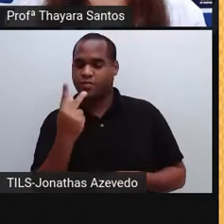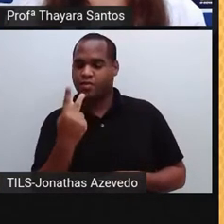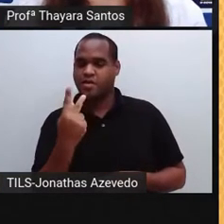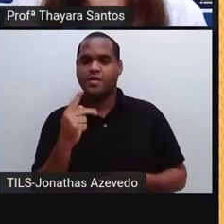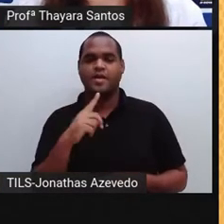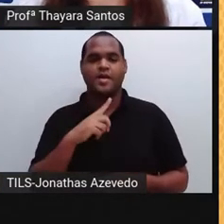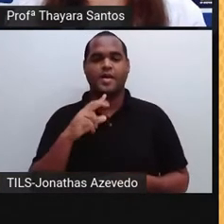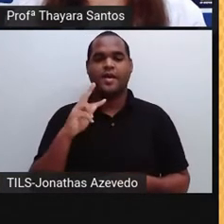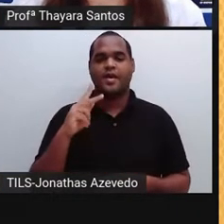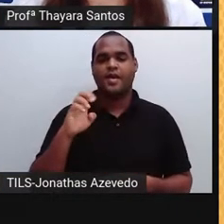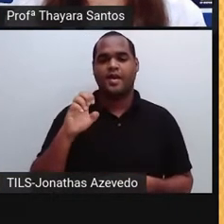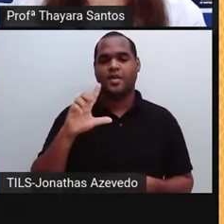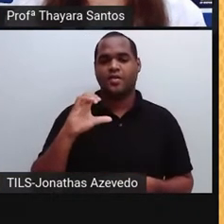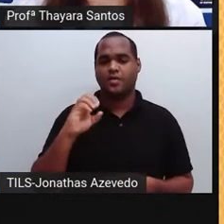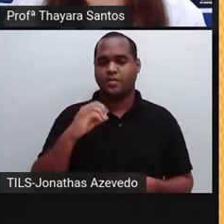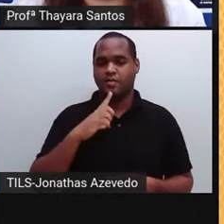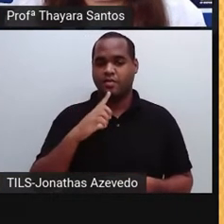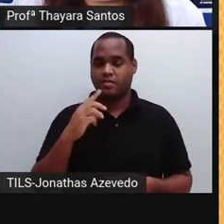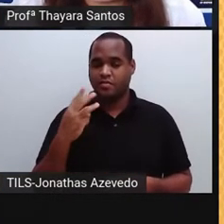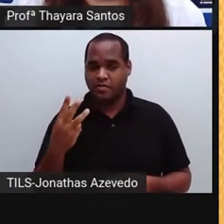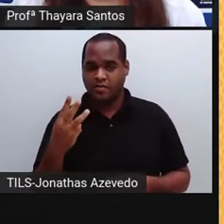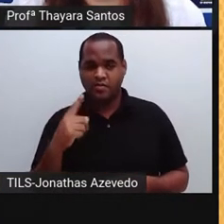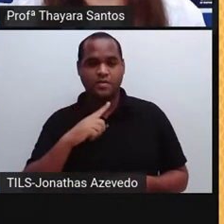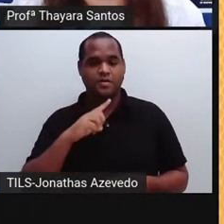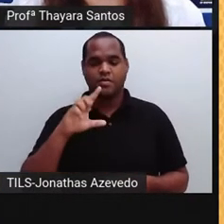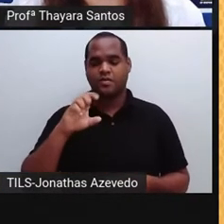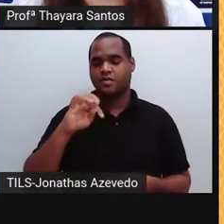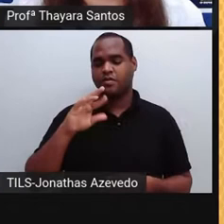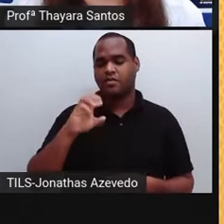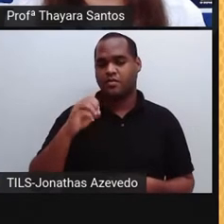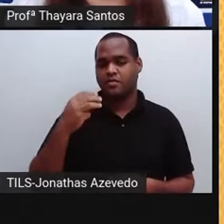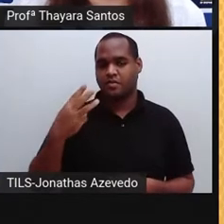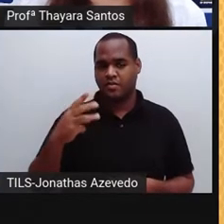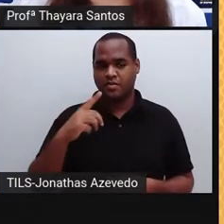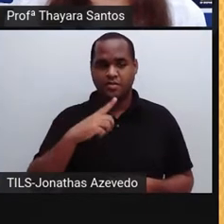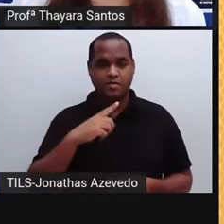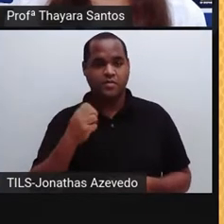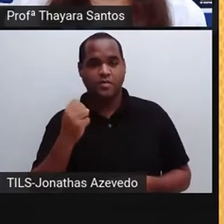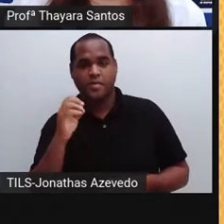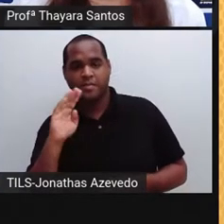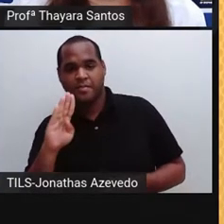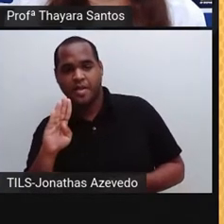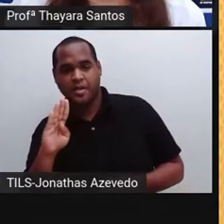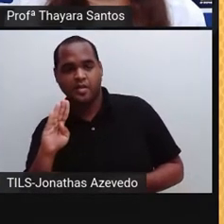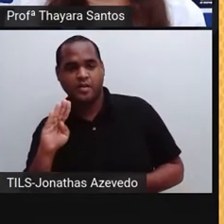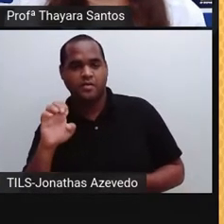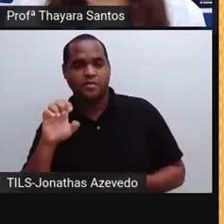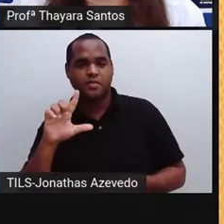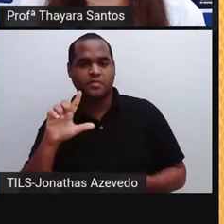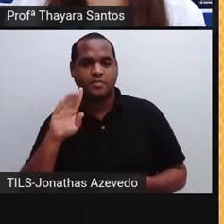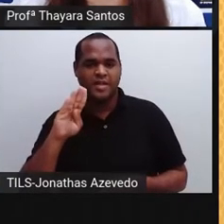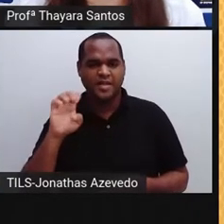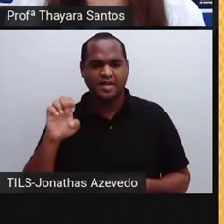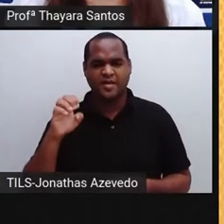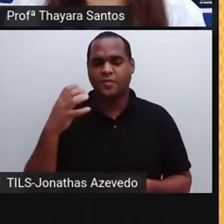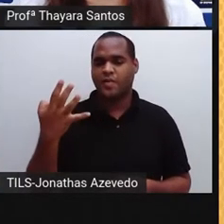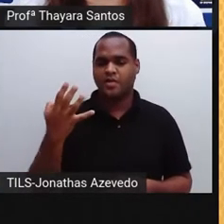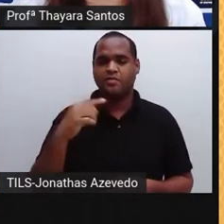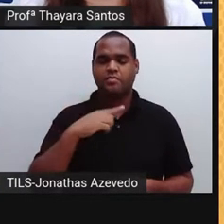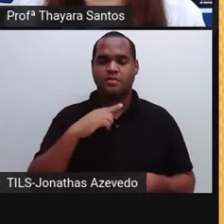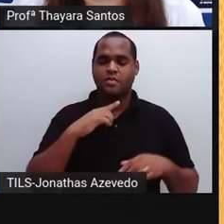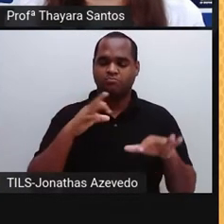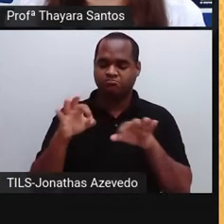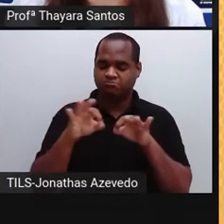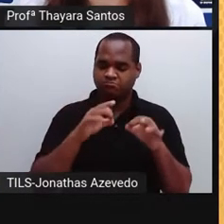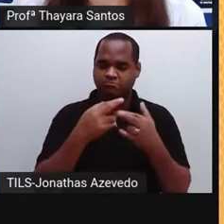2. Número atômico do lítio, 3. Número atômico do berílio, 4. Então, ó, todos são organizados desse